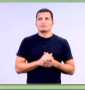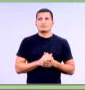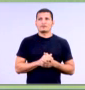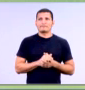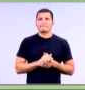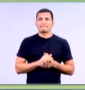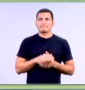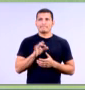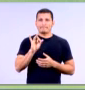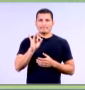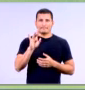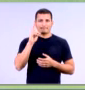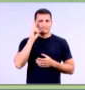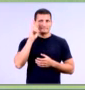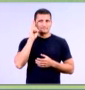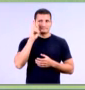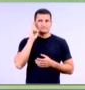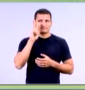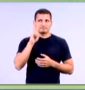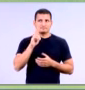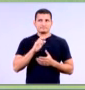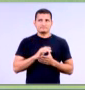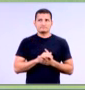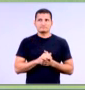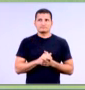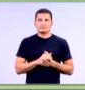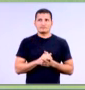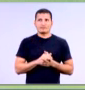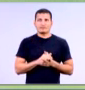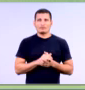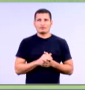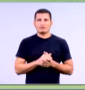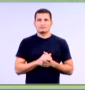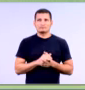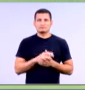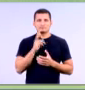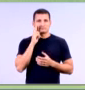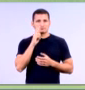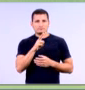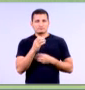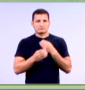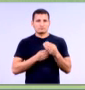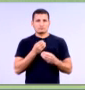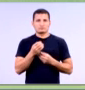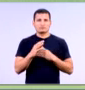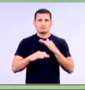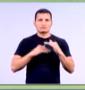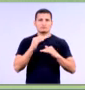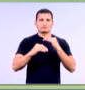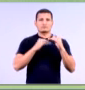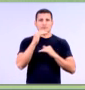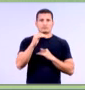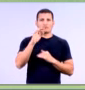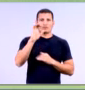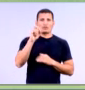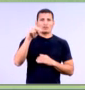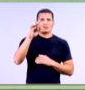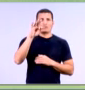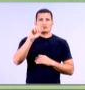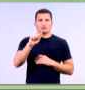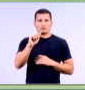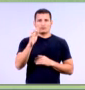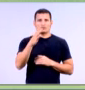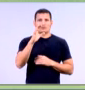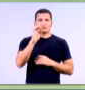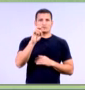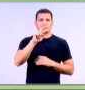Só relembrando, tá? Olha como é que a gente vai desenvolver a nossa conta corrente. Aqui é o